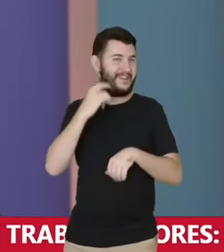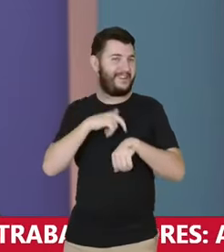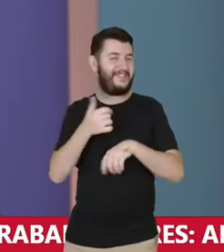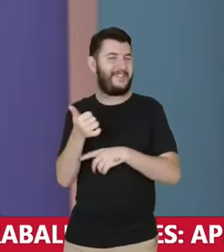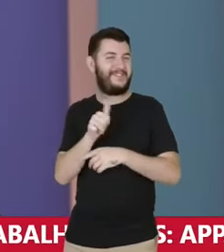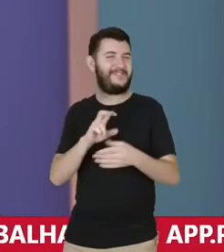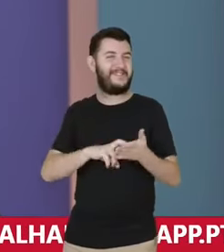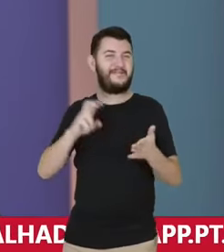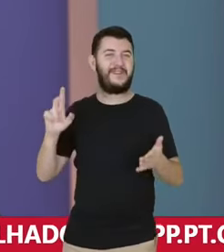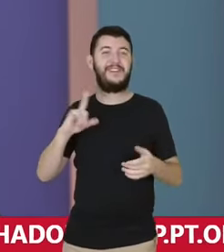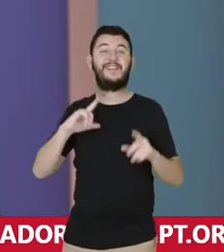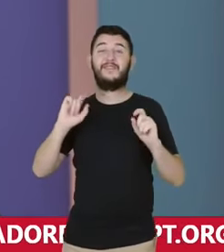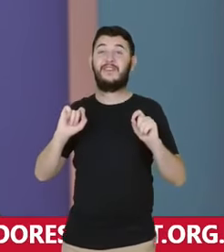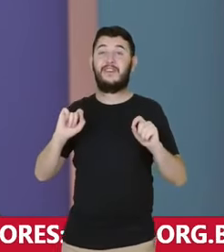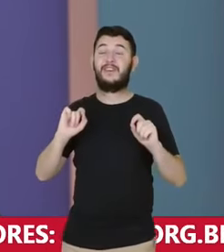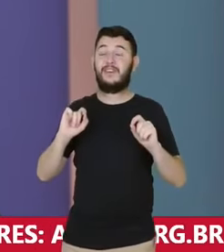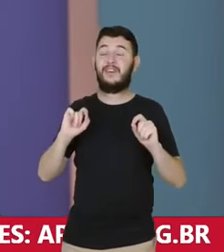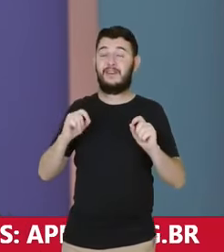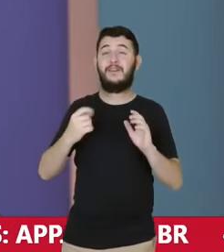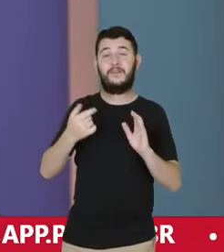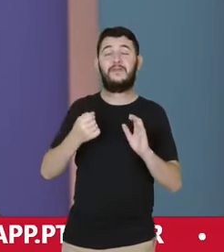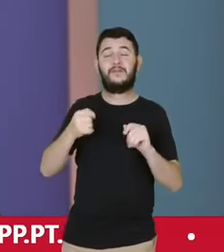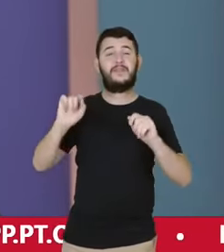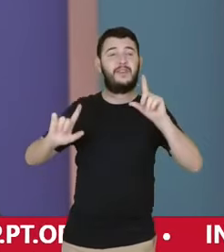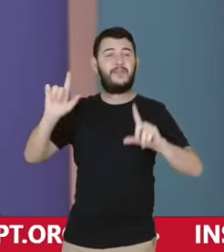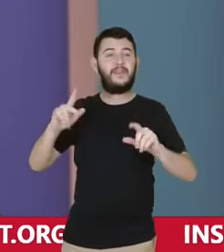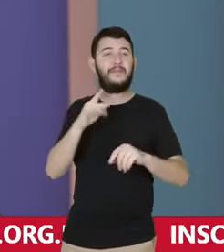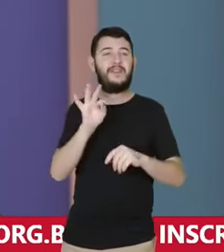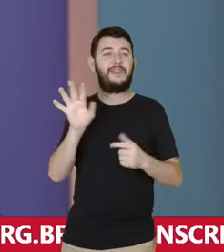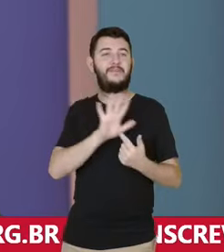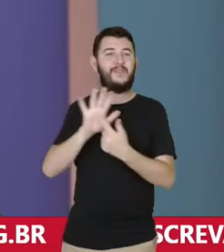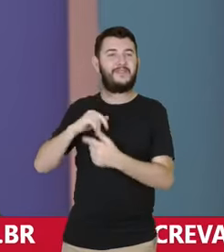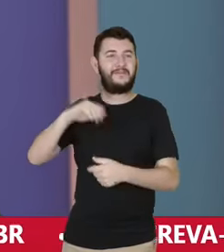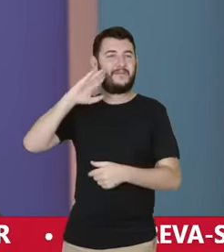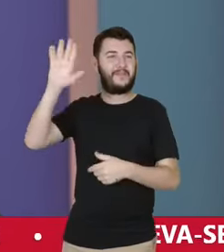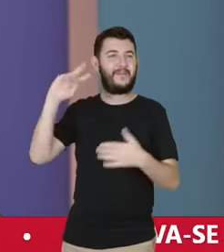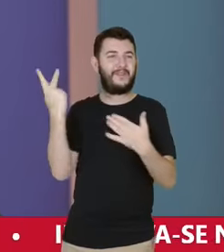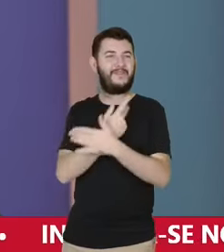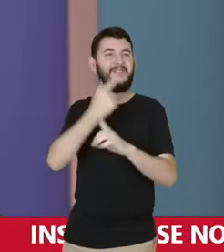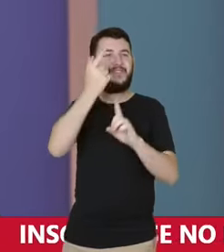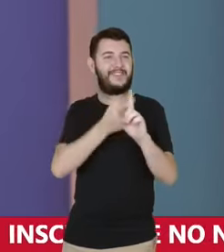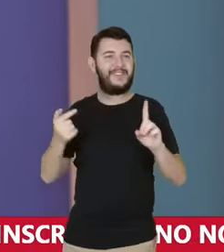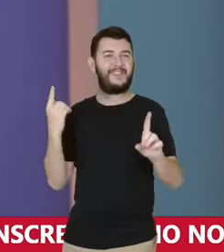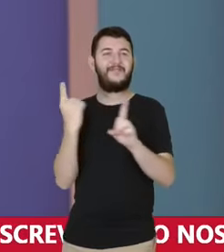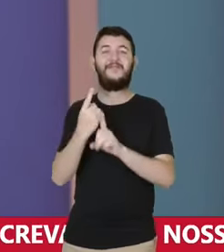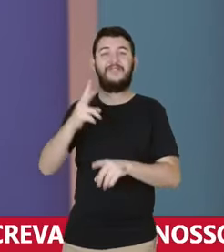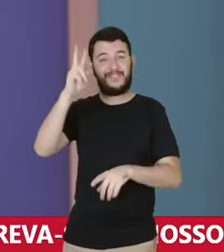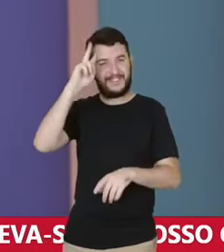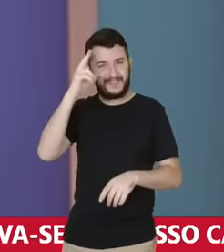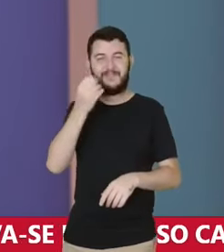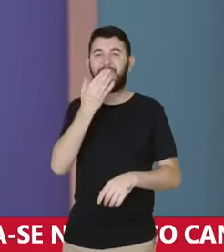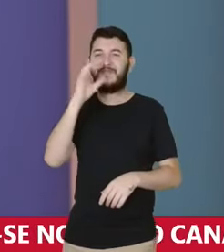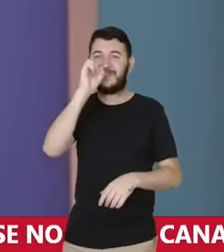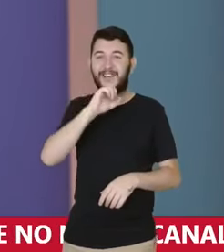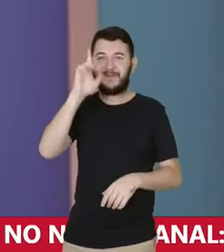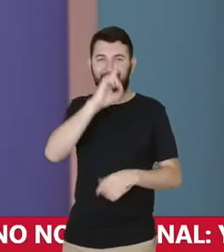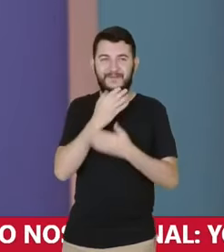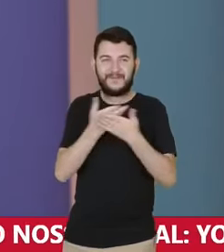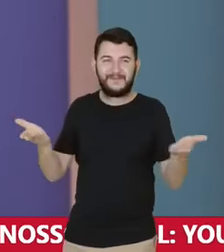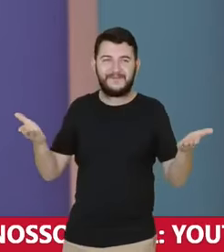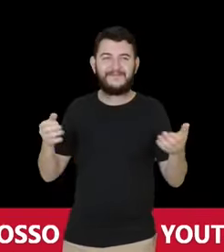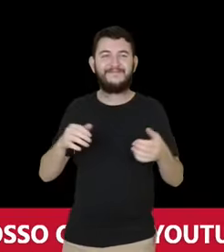da manhã, nós temos o nosso programa com os destaques da nossa semana. E eu te encontro segunda-feira. Bom final de semana para você.